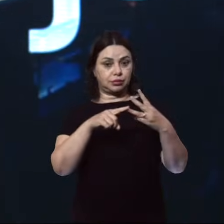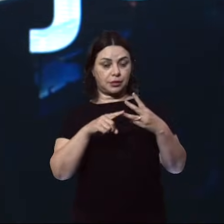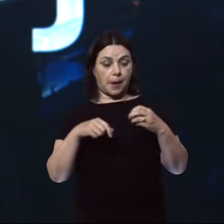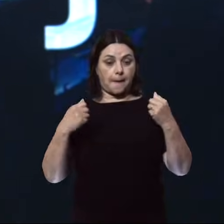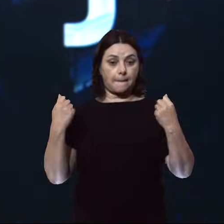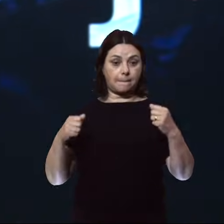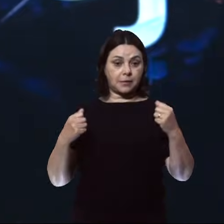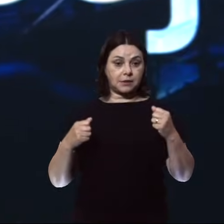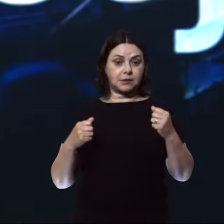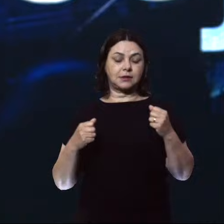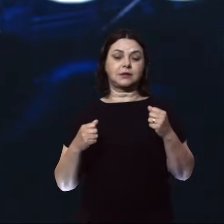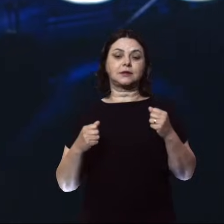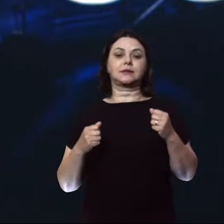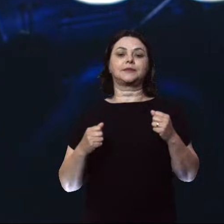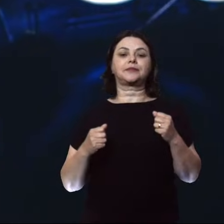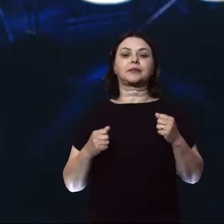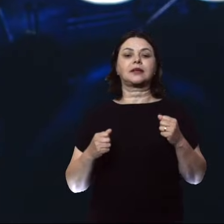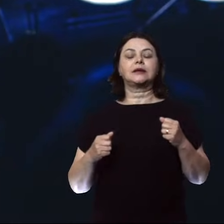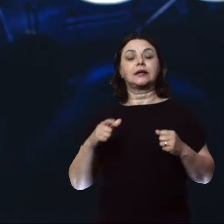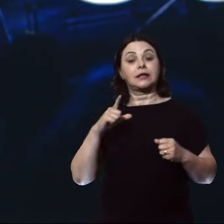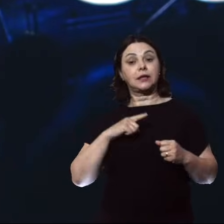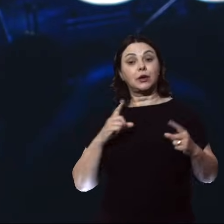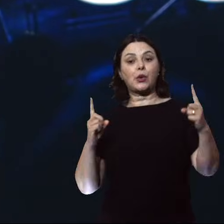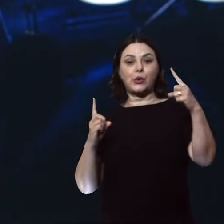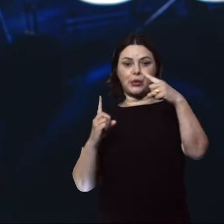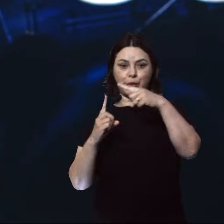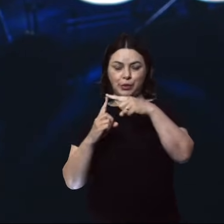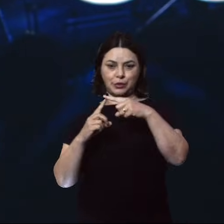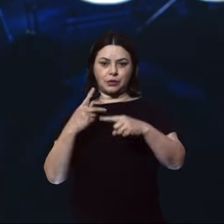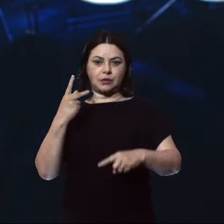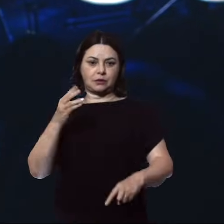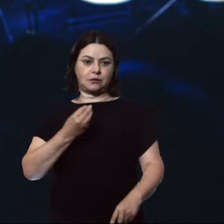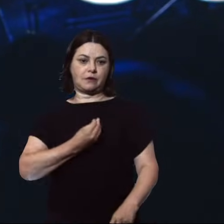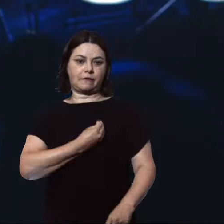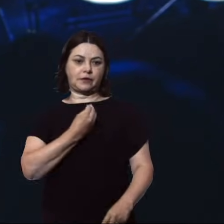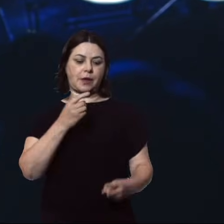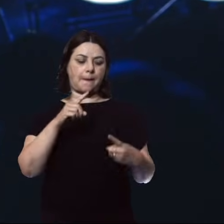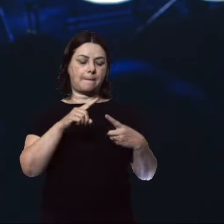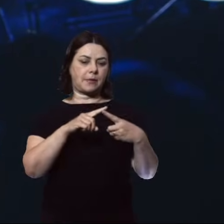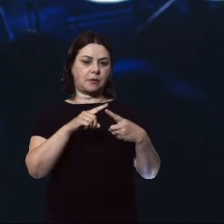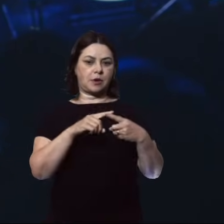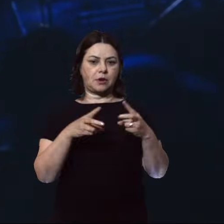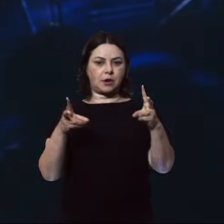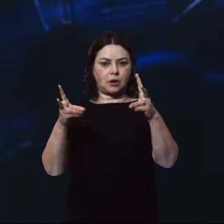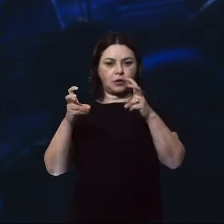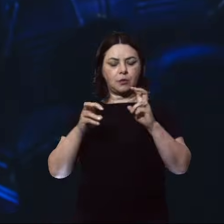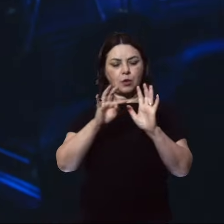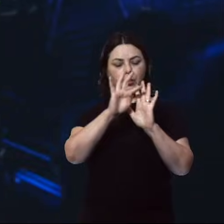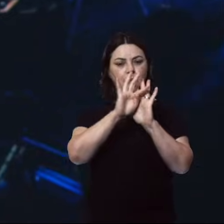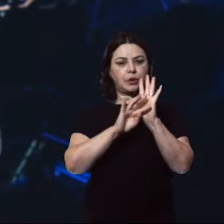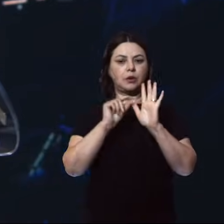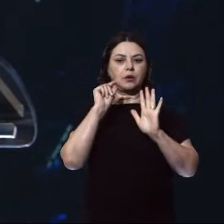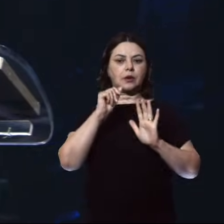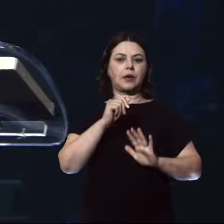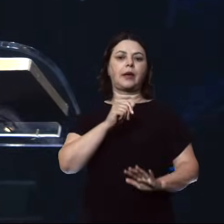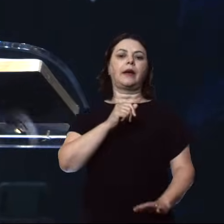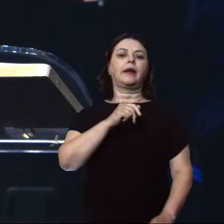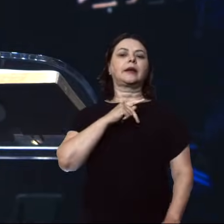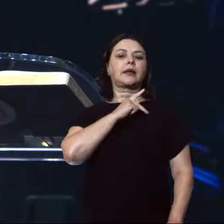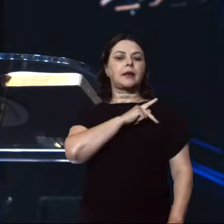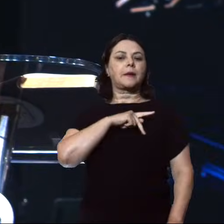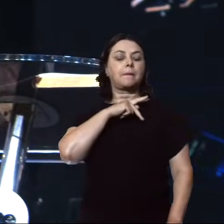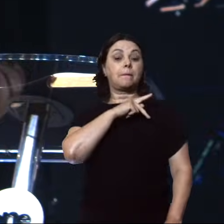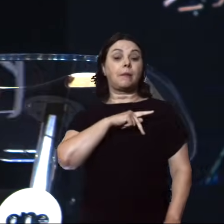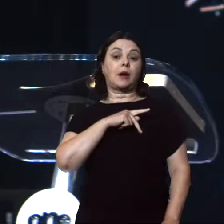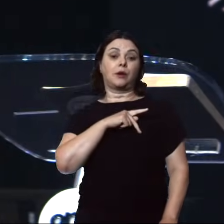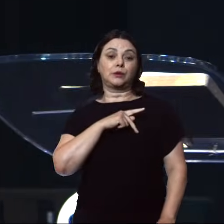naquilo que você vai viver, na sua prática diária. Primeira coisa que a gente percebe nesse texto que Paulo está fazendo, como eu comecei